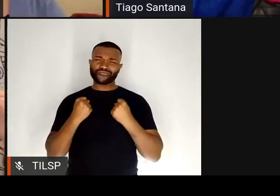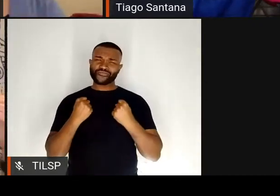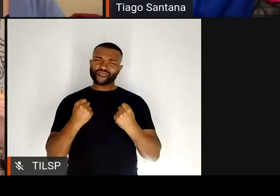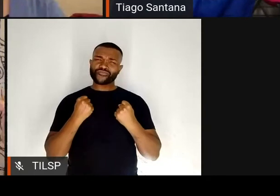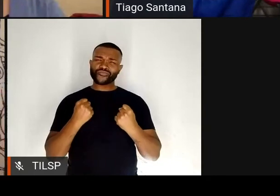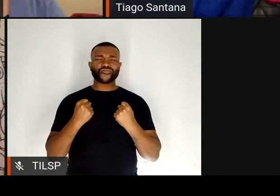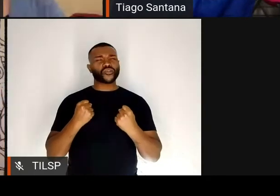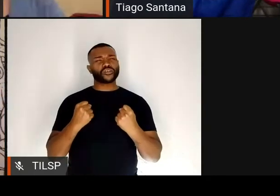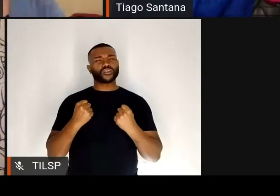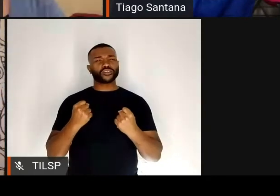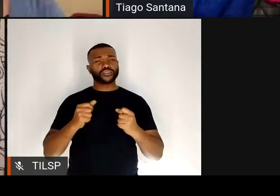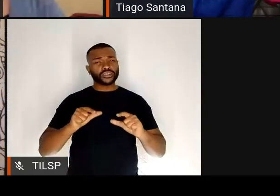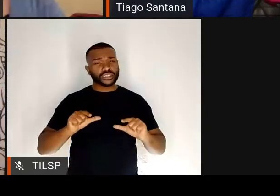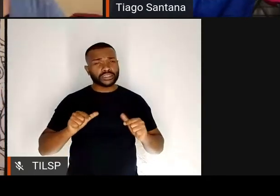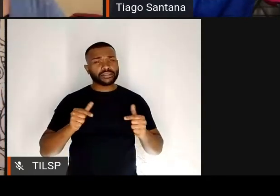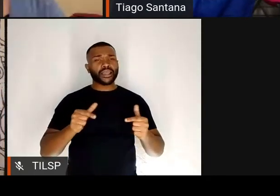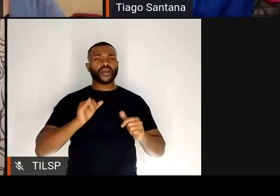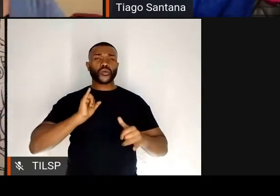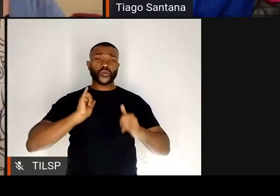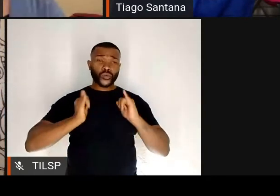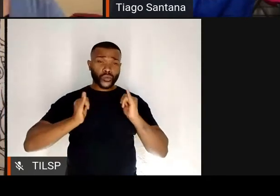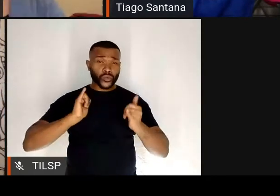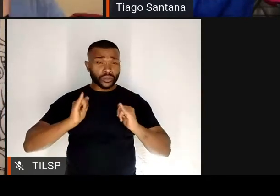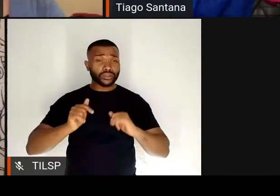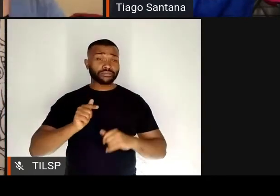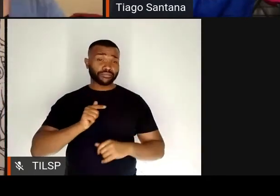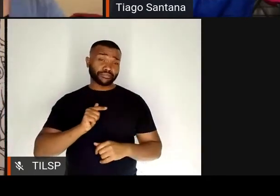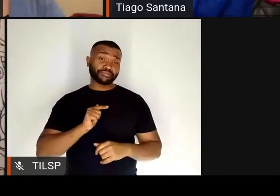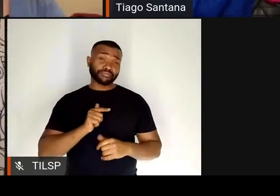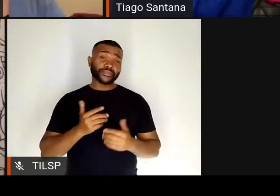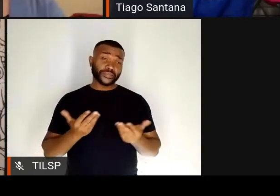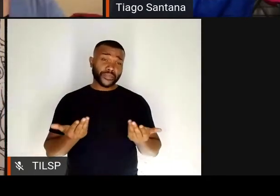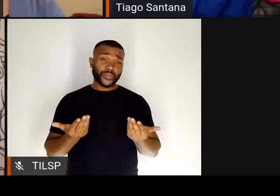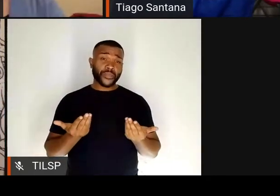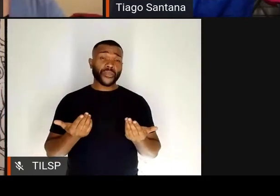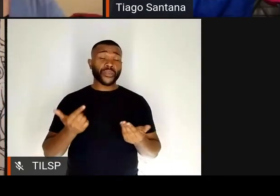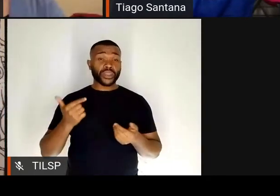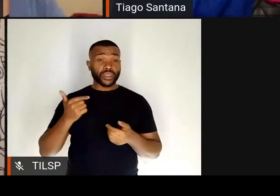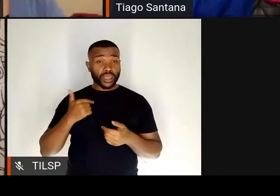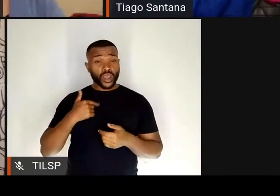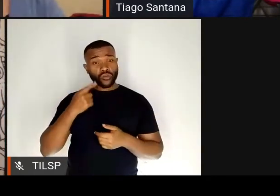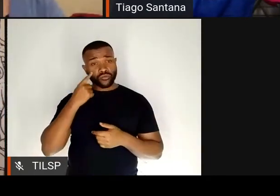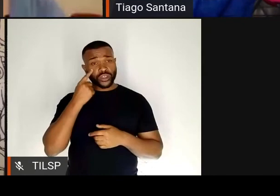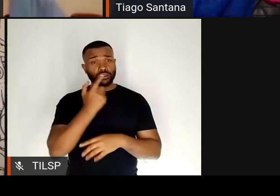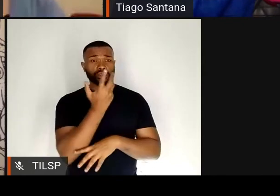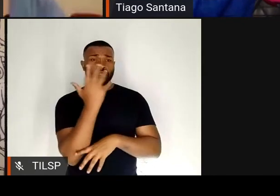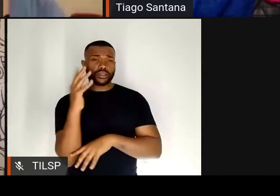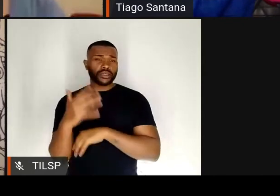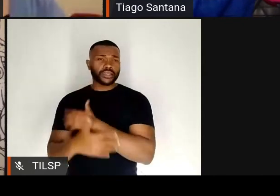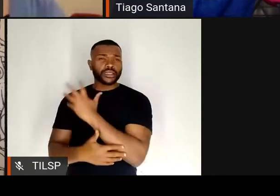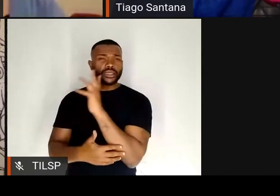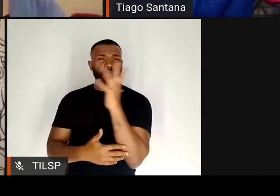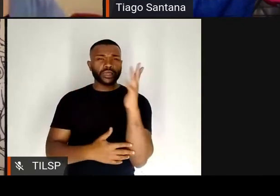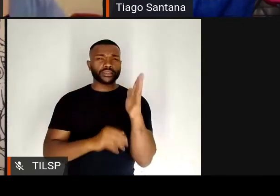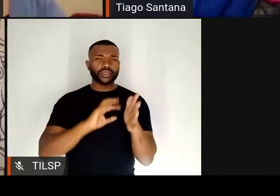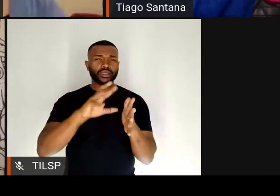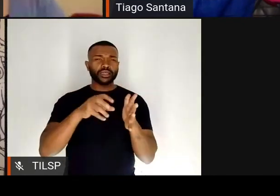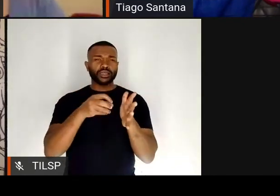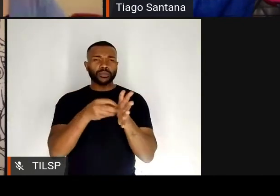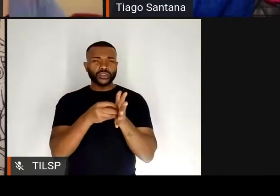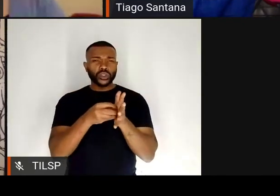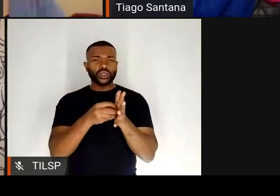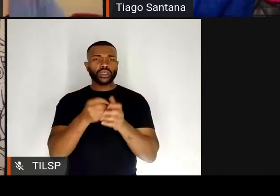nessa guerra de narrativas que a gente vive. Eu cobri as queimadas da Amazônia no ano passado por 2 meses